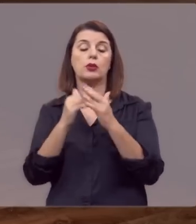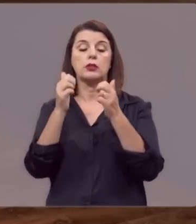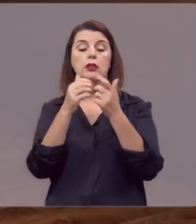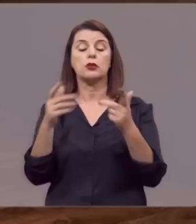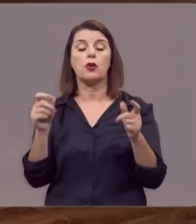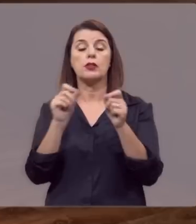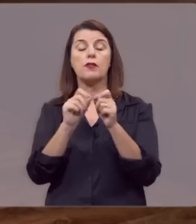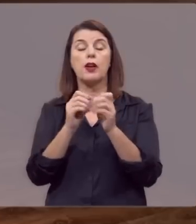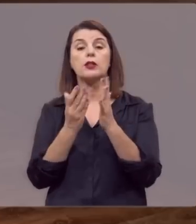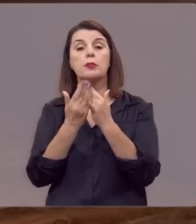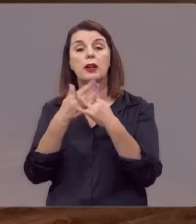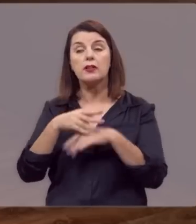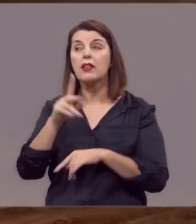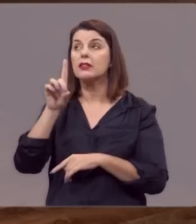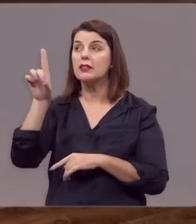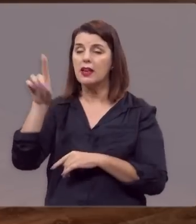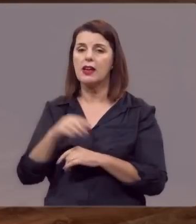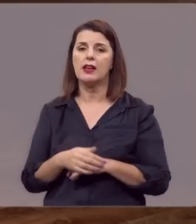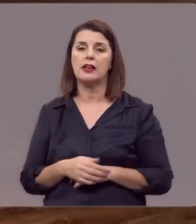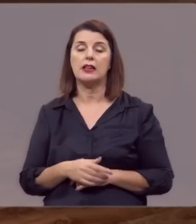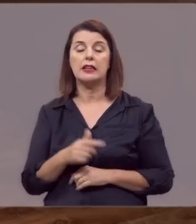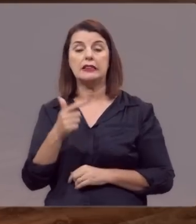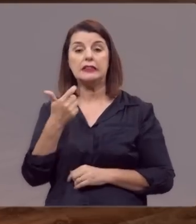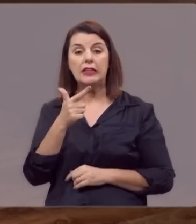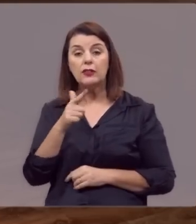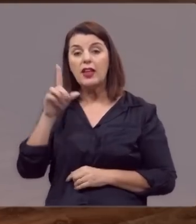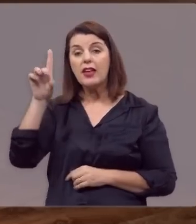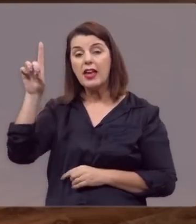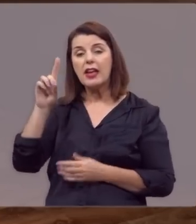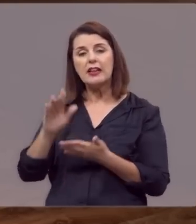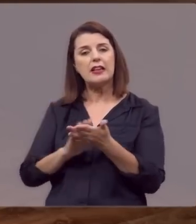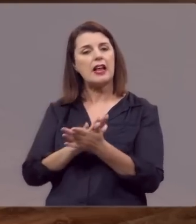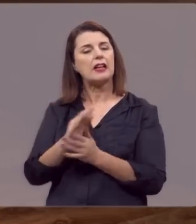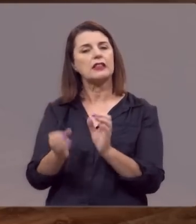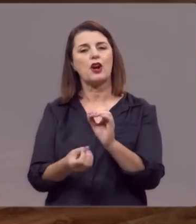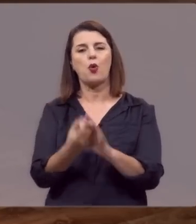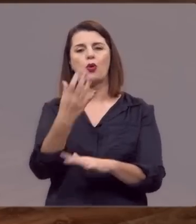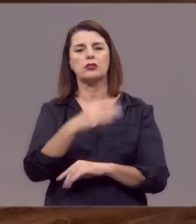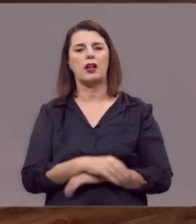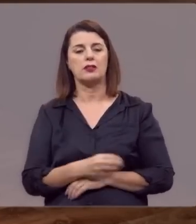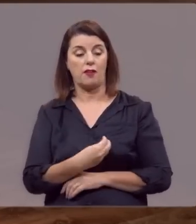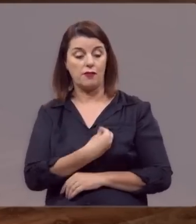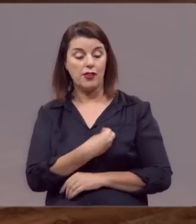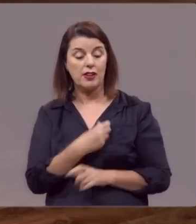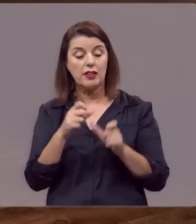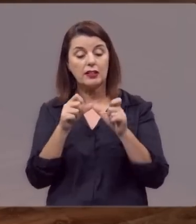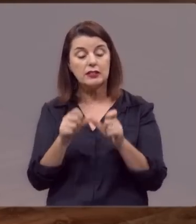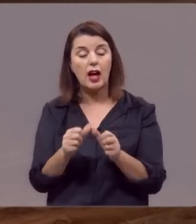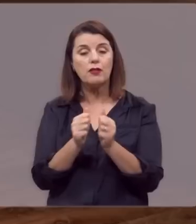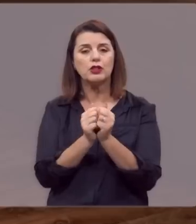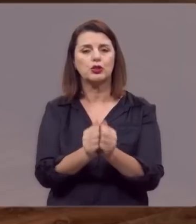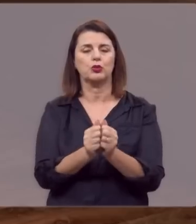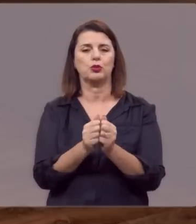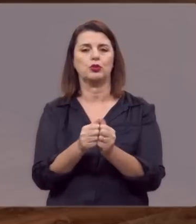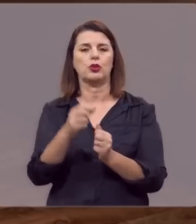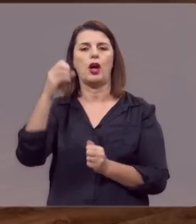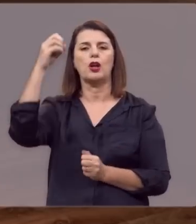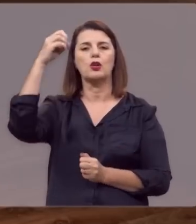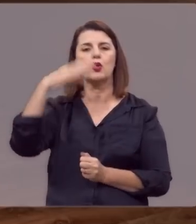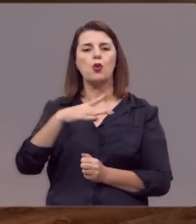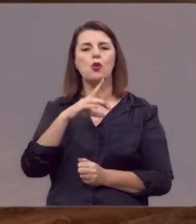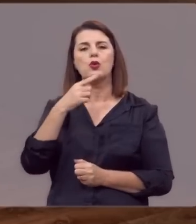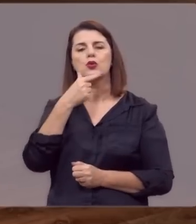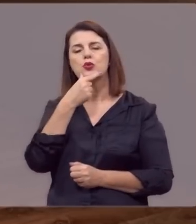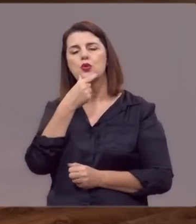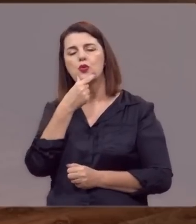foram feitas por intermédio dele, e sem ele nada do que foi feito se fez. A vida estava nele, e a vida era a luz dos